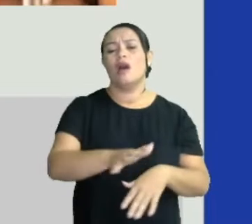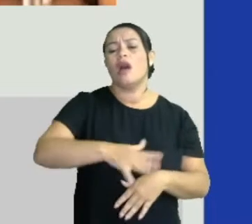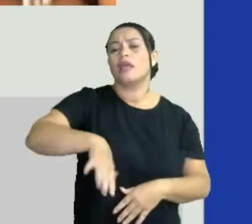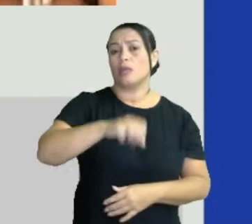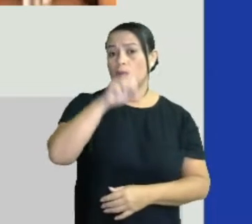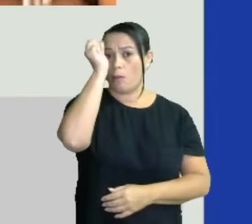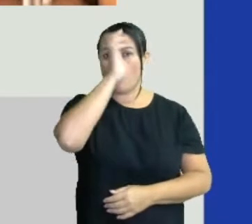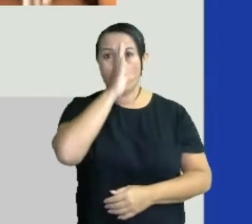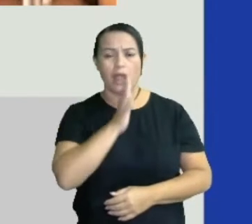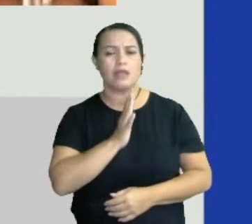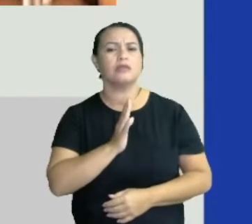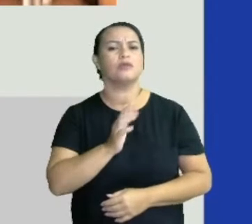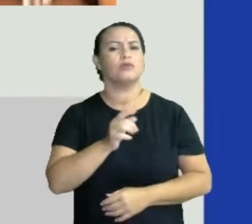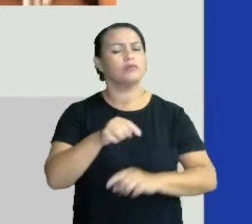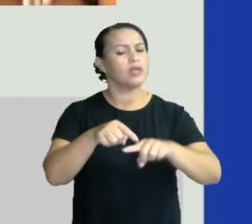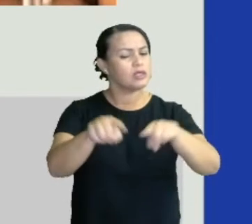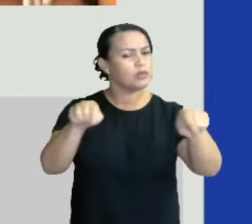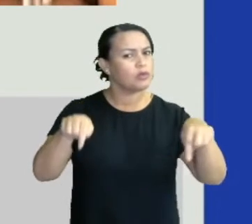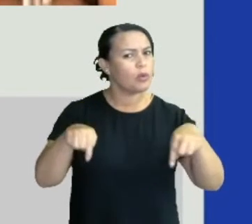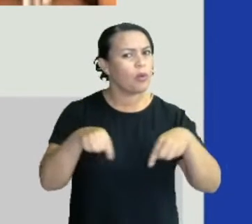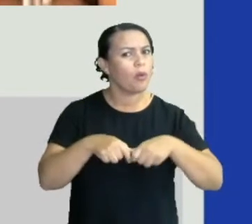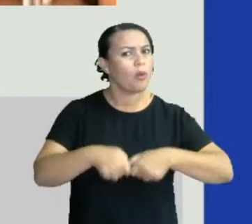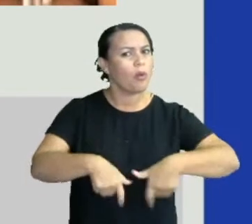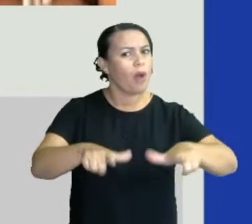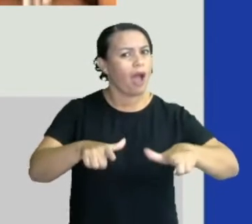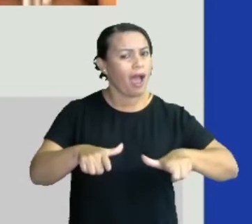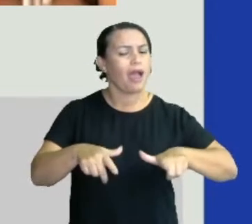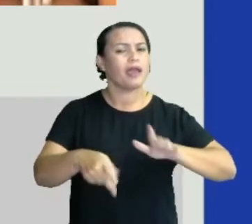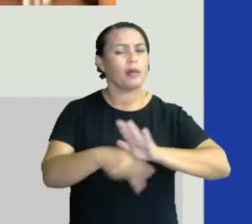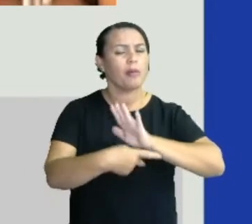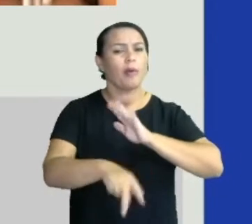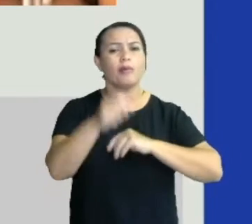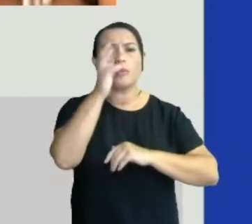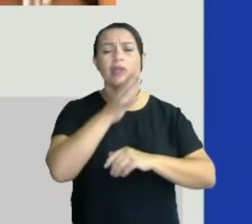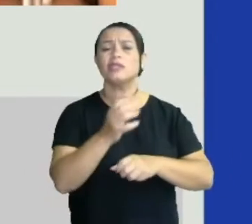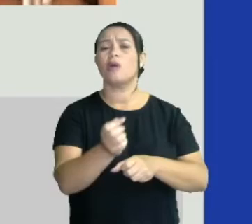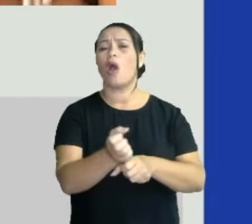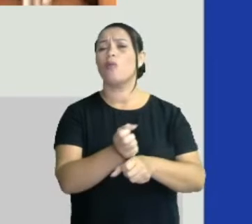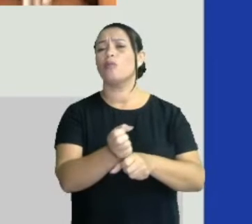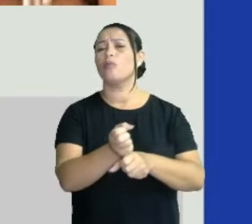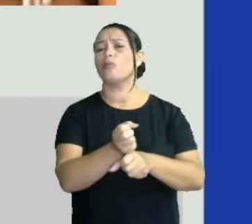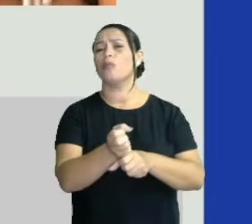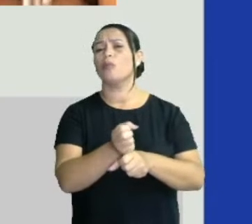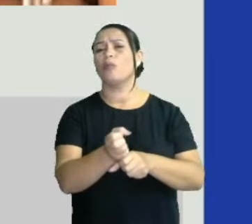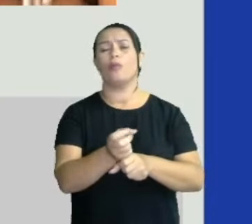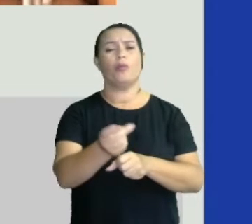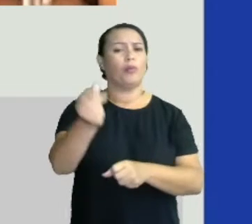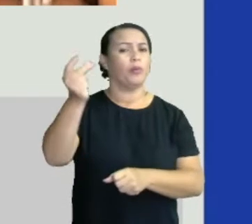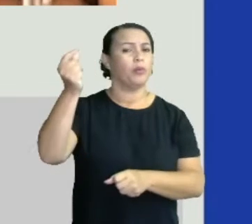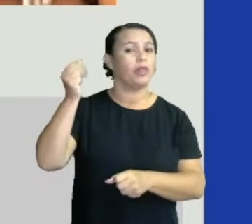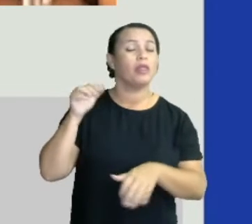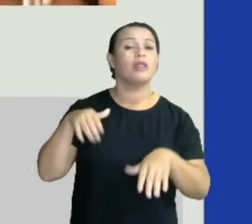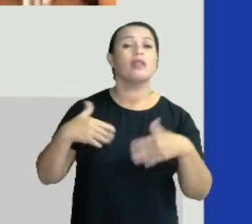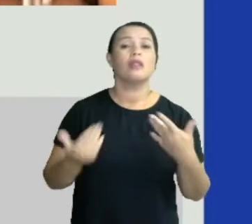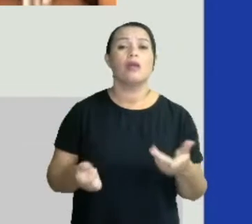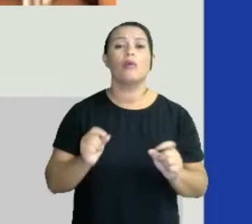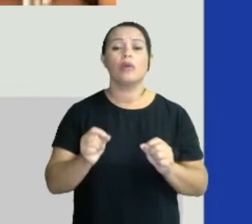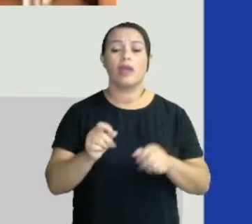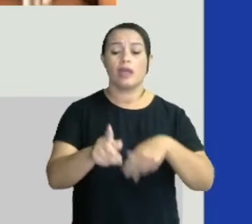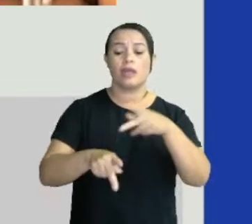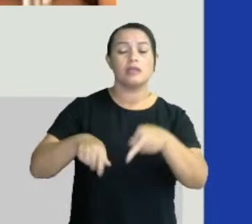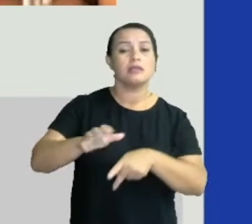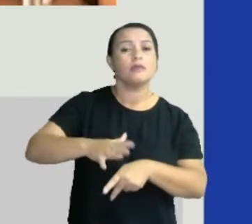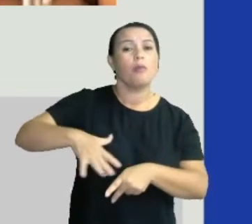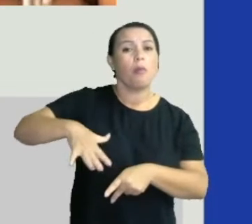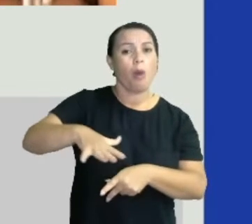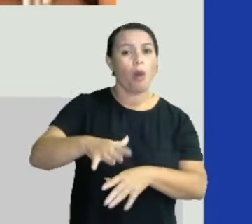no Brasil, nesse território que se tornaria o Brasil, há muito tempo. Então, esses povos